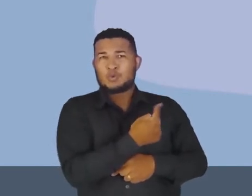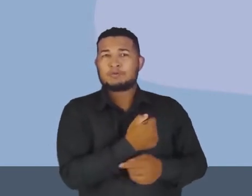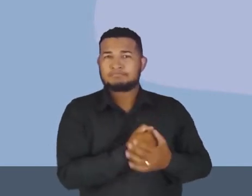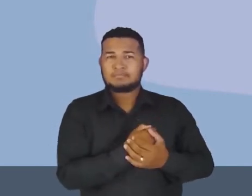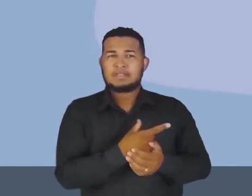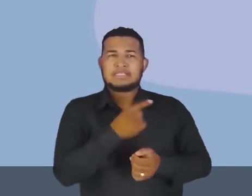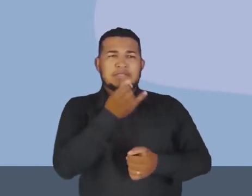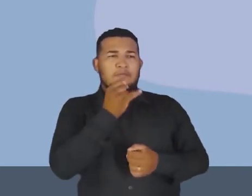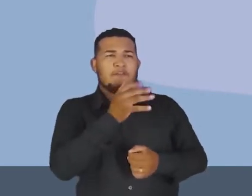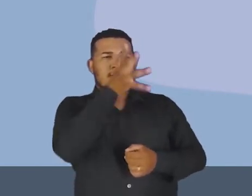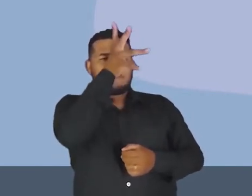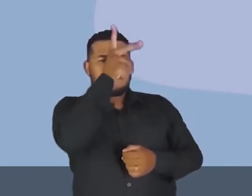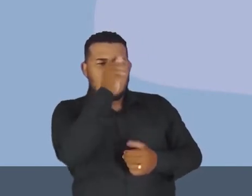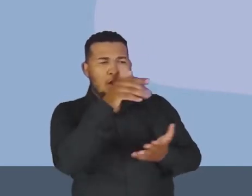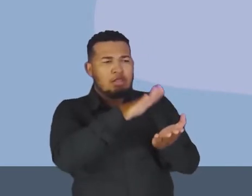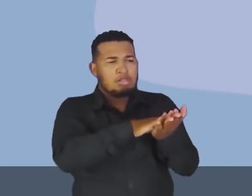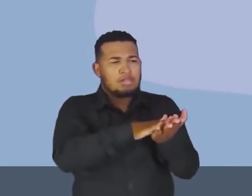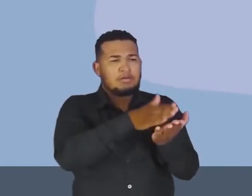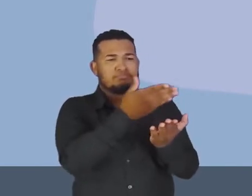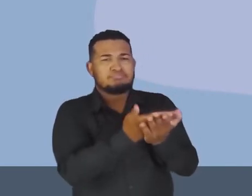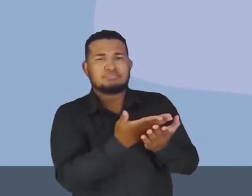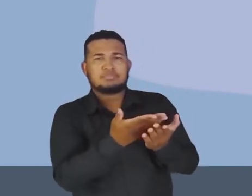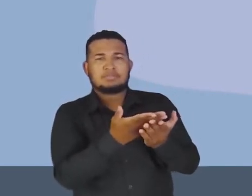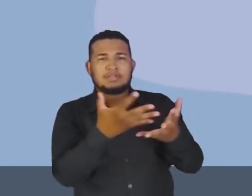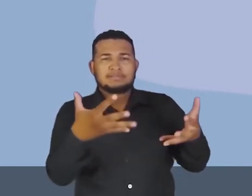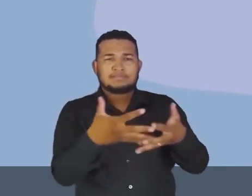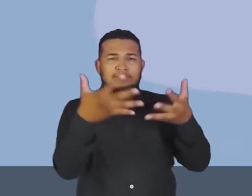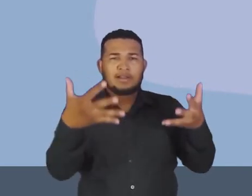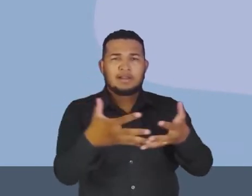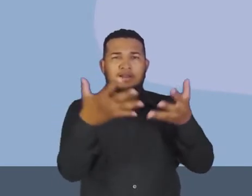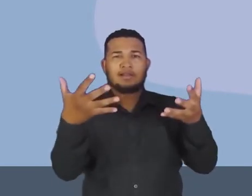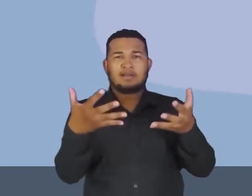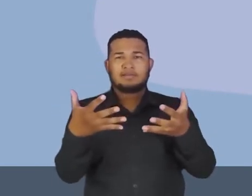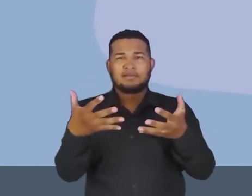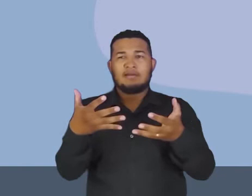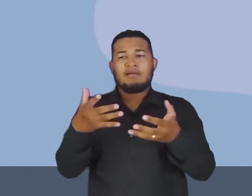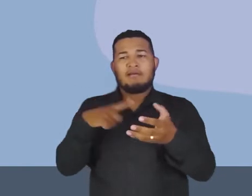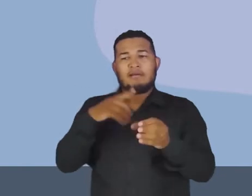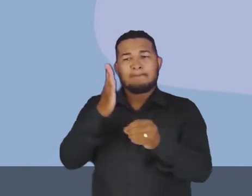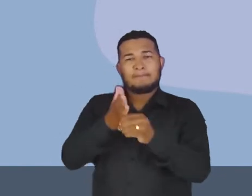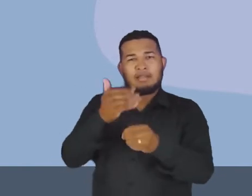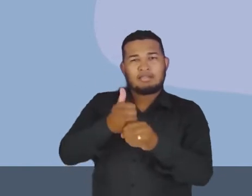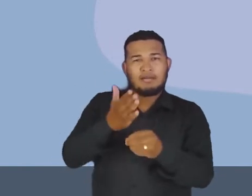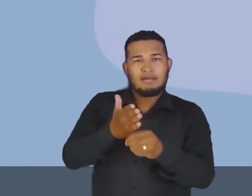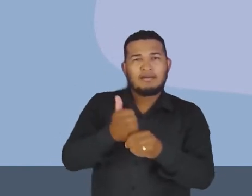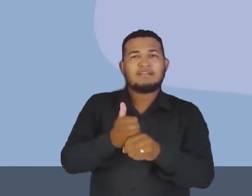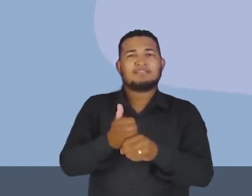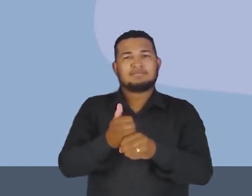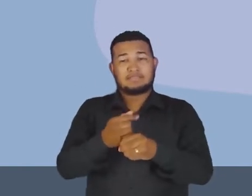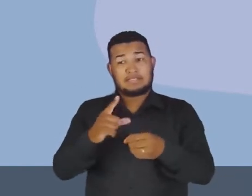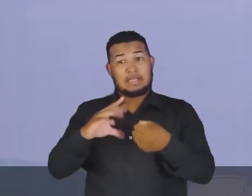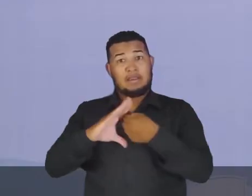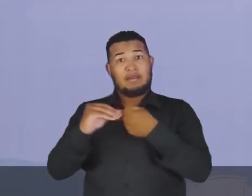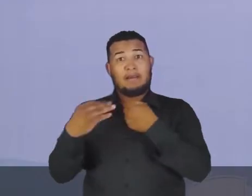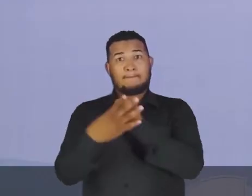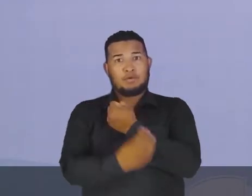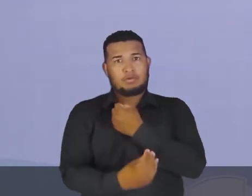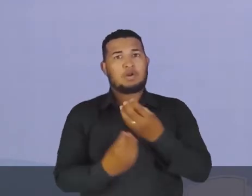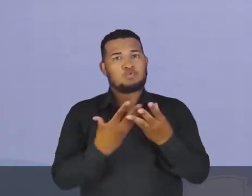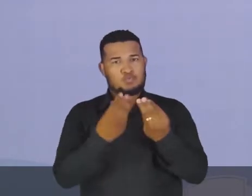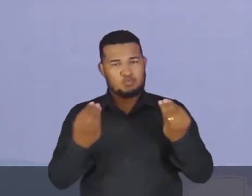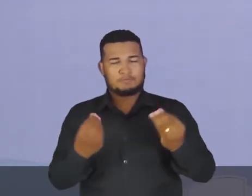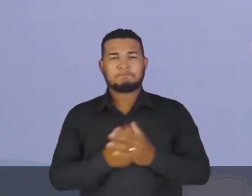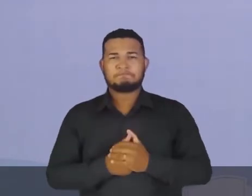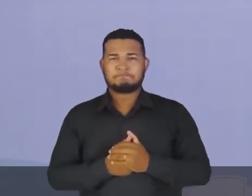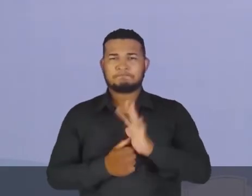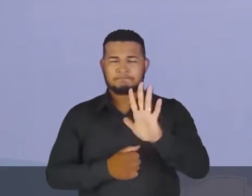temos saladas, né, que são ricos em fibras, a batata, que é rica em carboidratos. Agora, volta em mim, presta